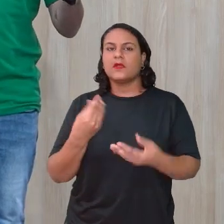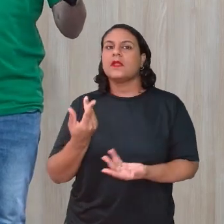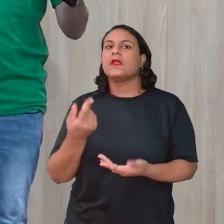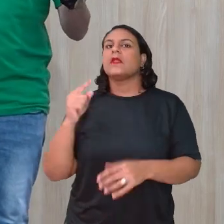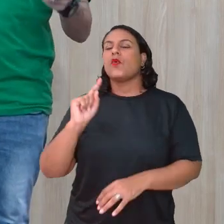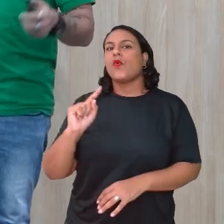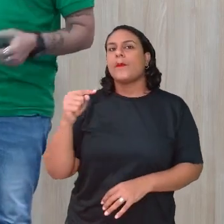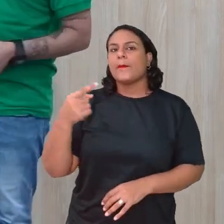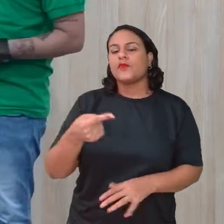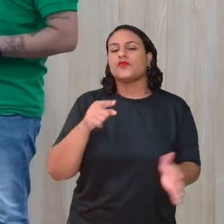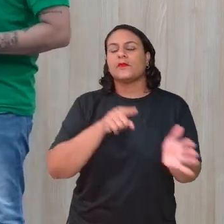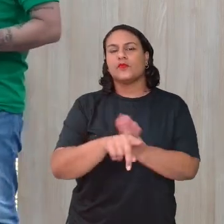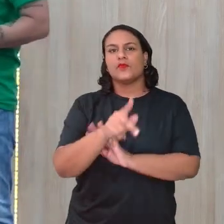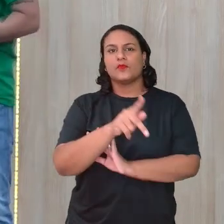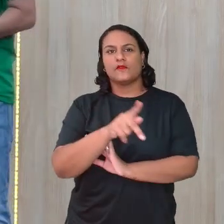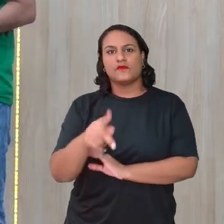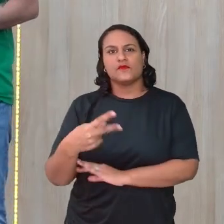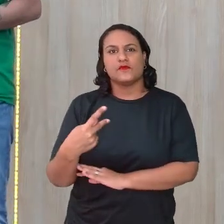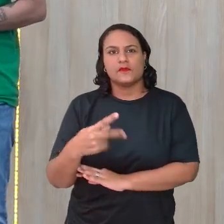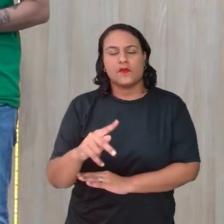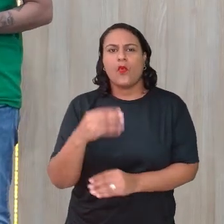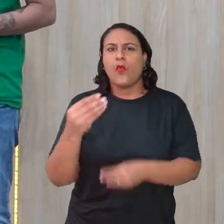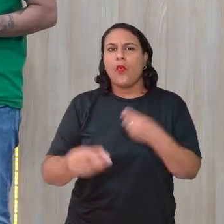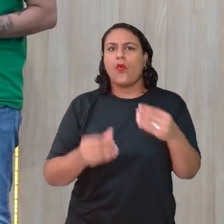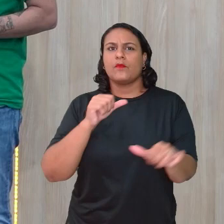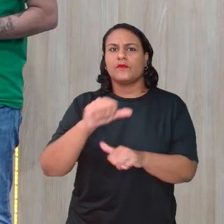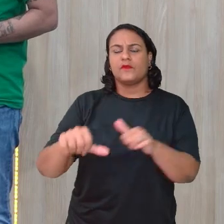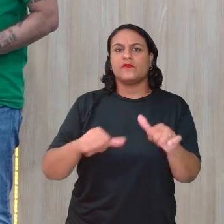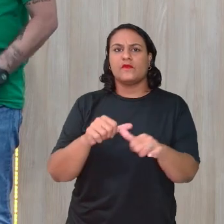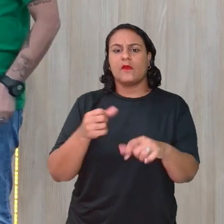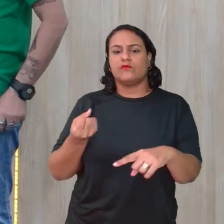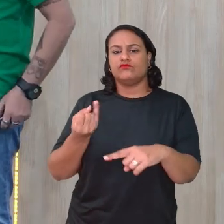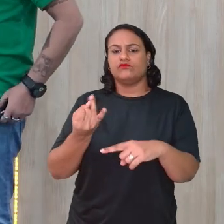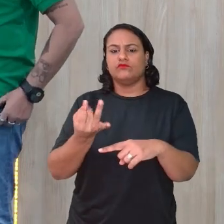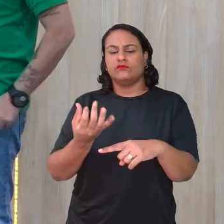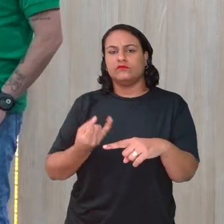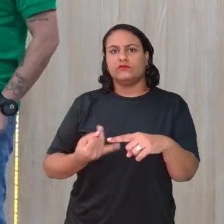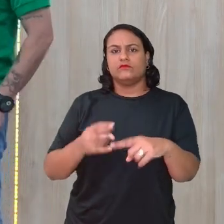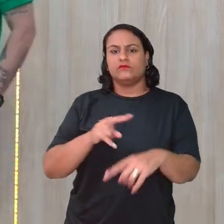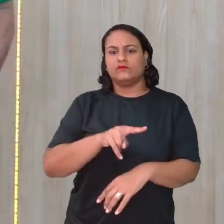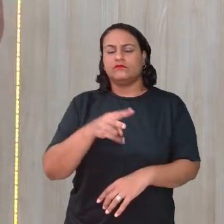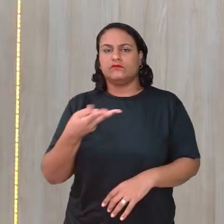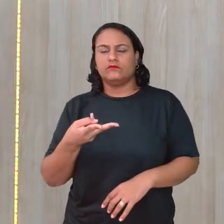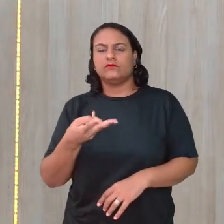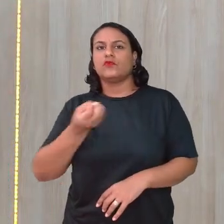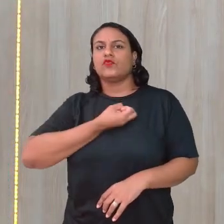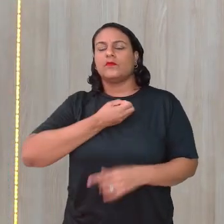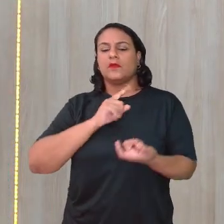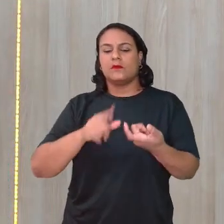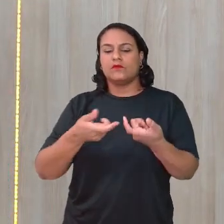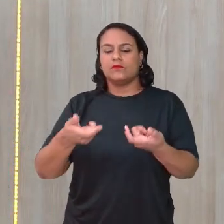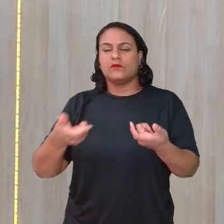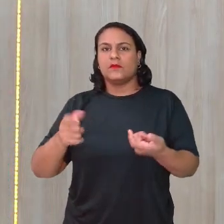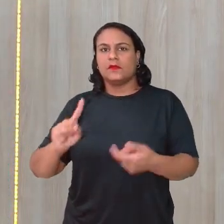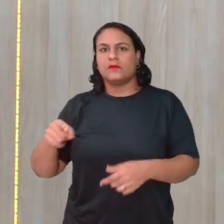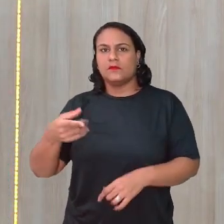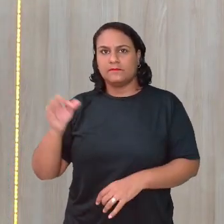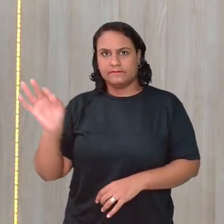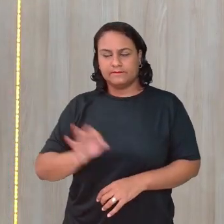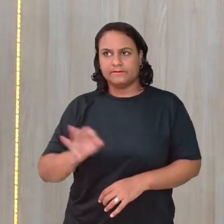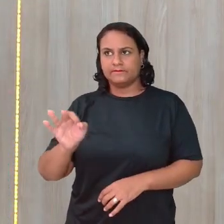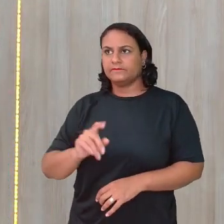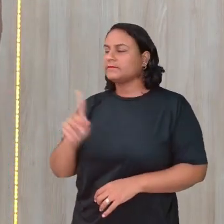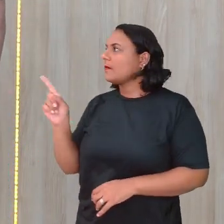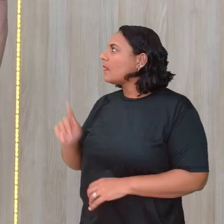número decimal e como é que tu transforma isso em uma porcentagem, tá certo? Então, no caso aí, a probabilidade